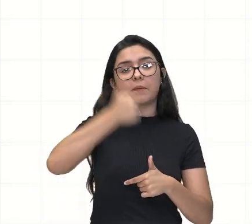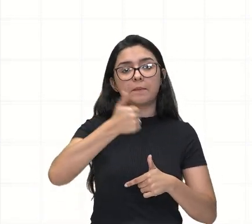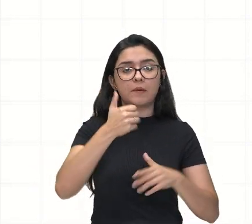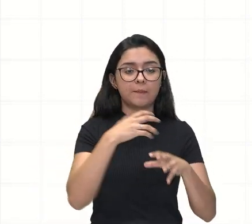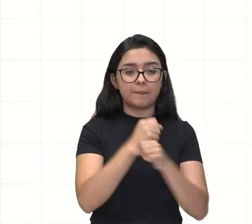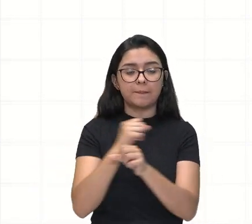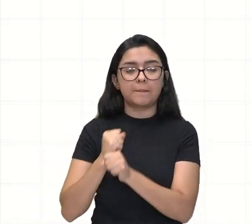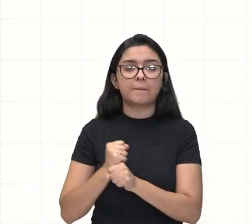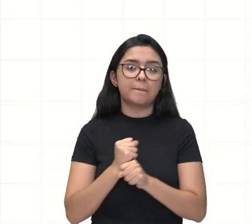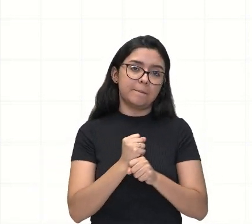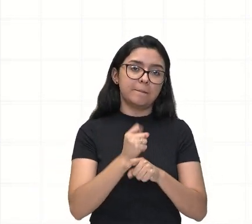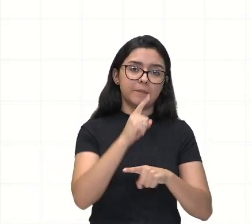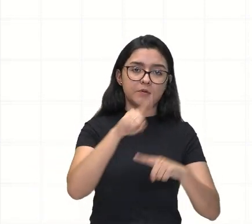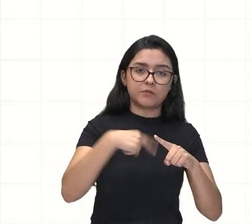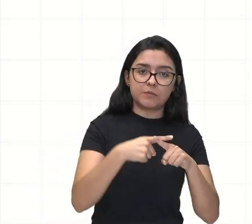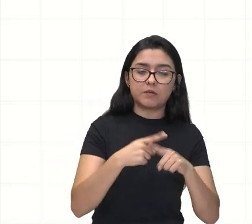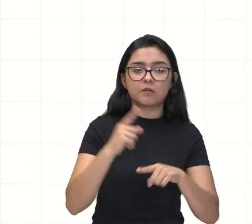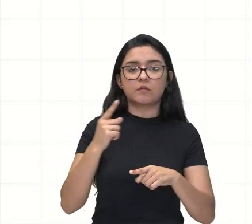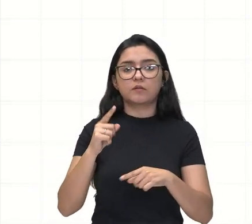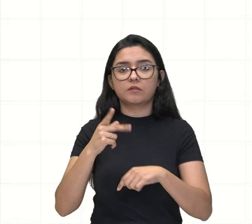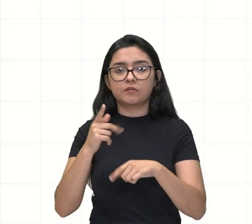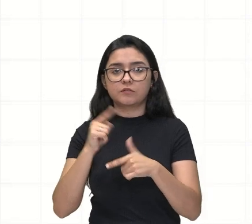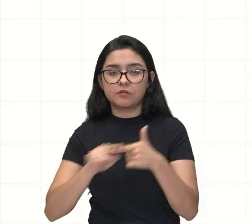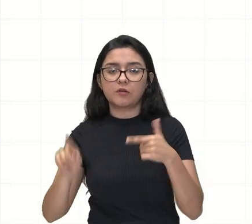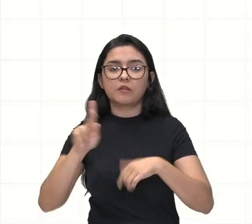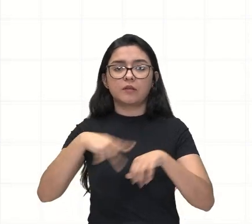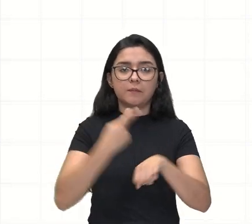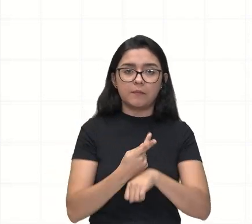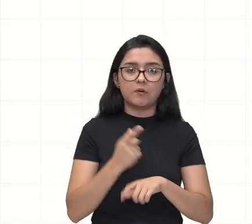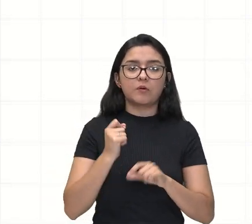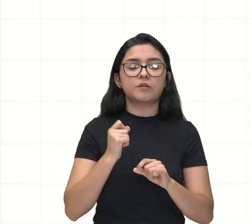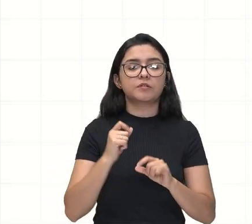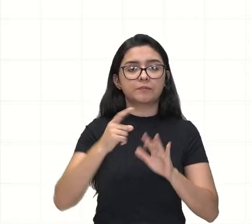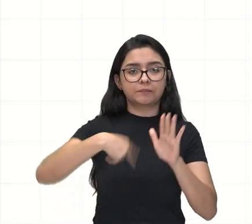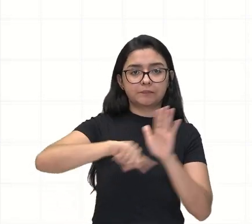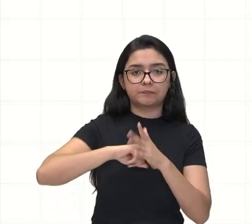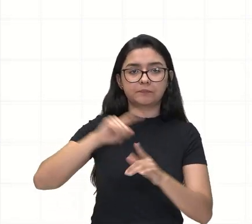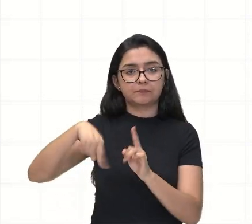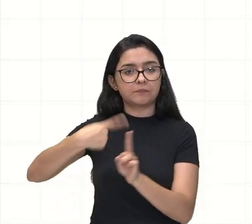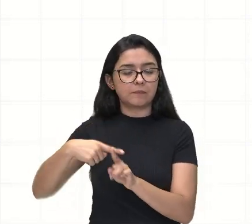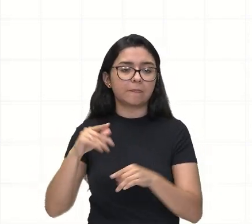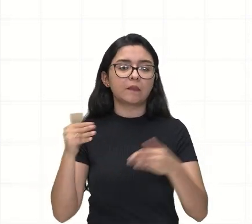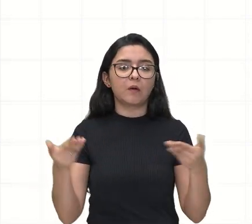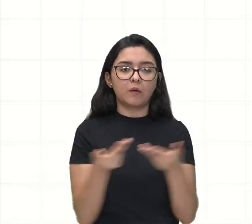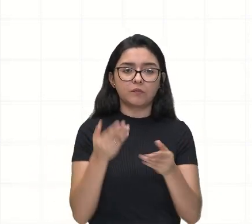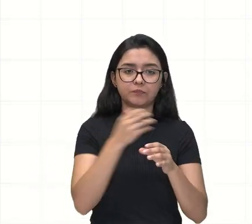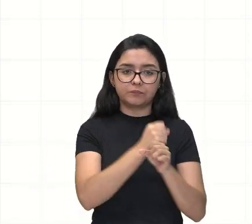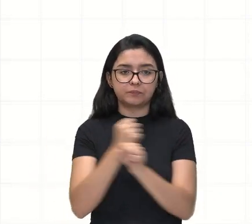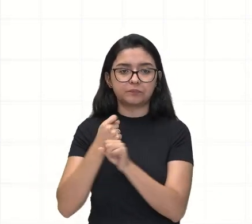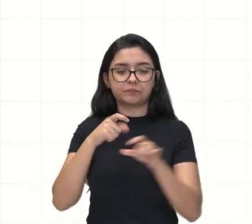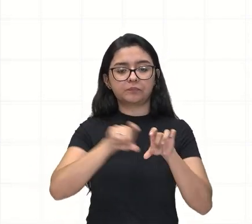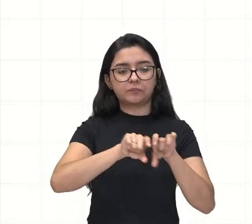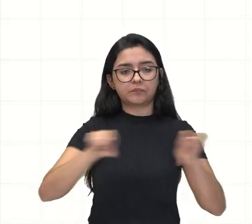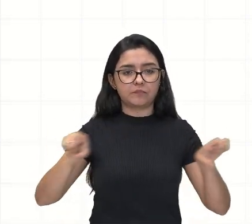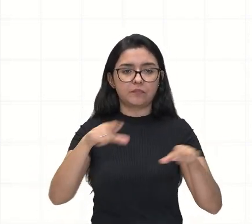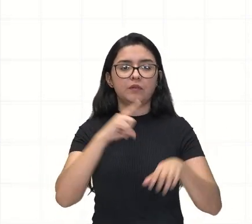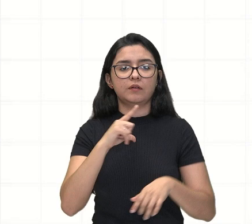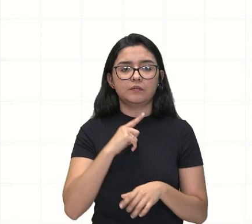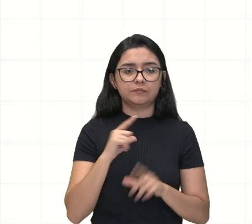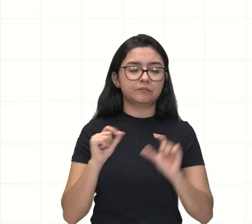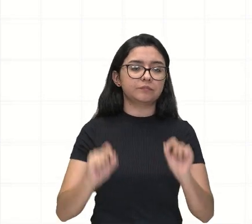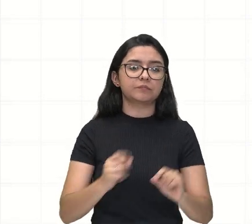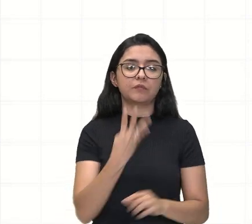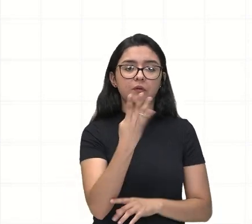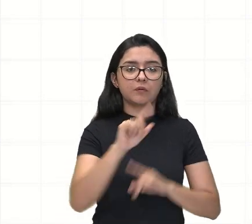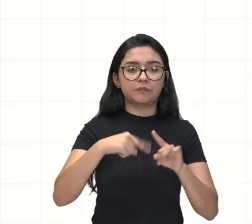multiplicação ou divisão, depois resolve adição e subtração, vamos resolver então a nossa expressão numérica. Temos aqui uma multiplicação, 4